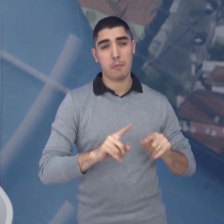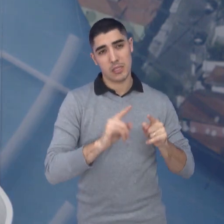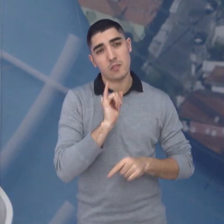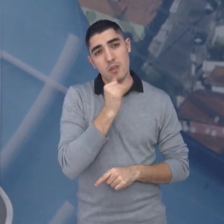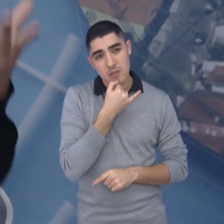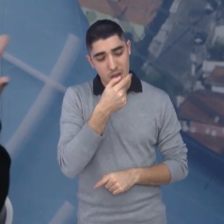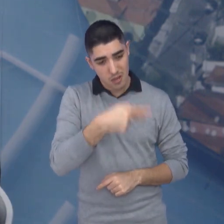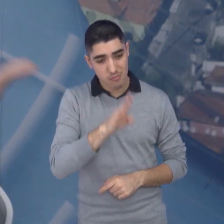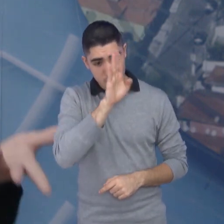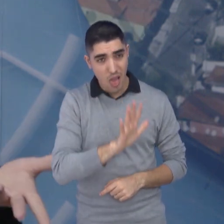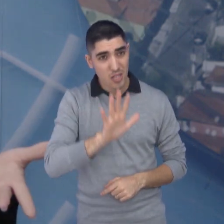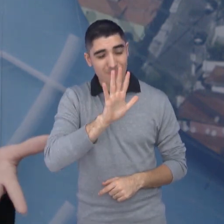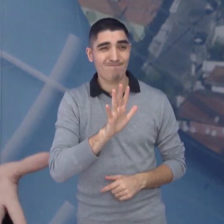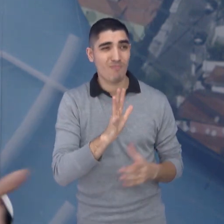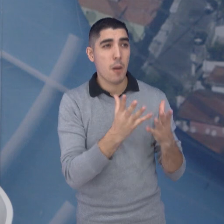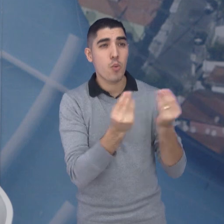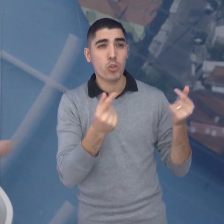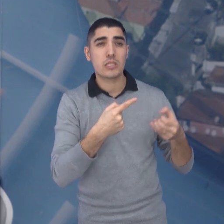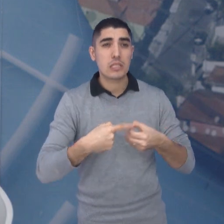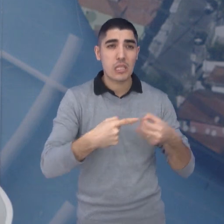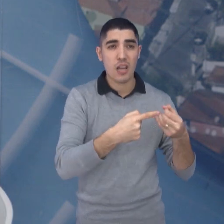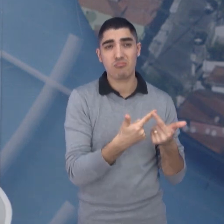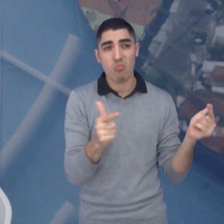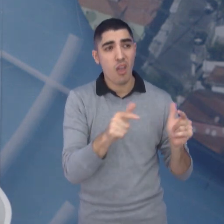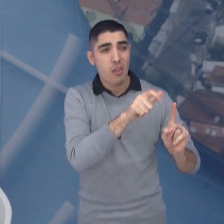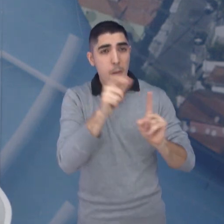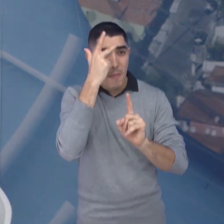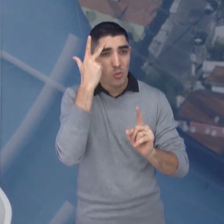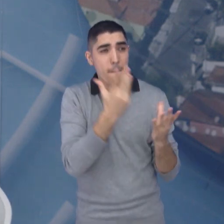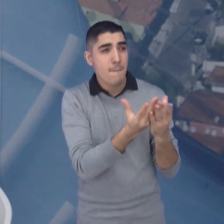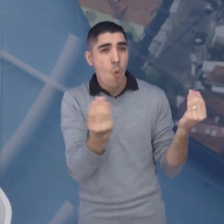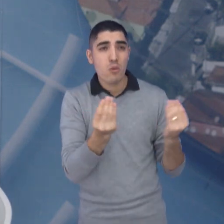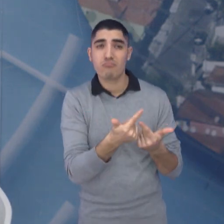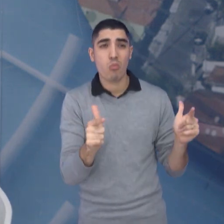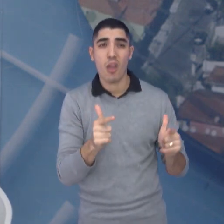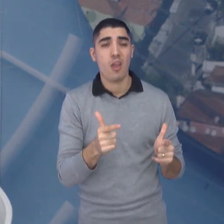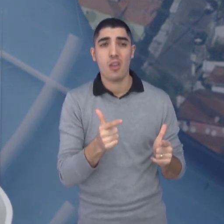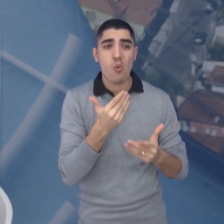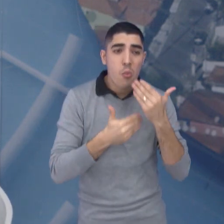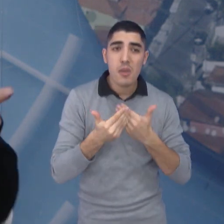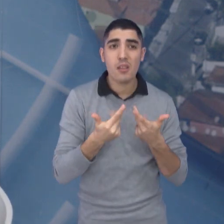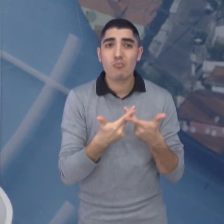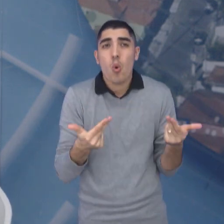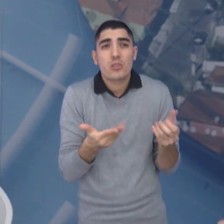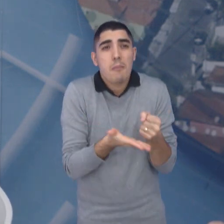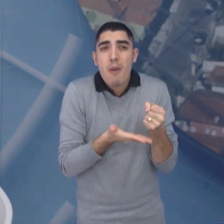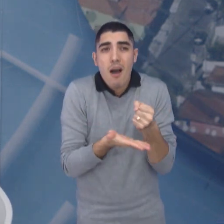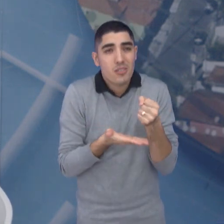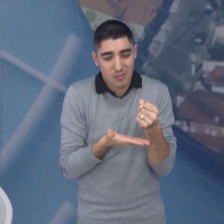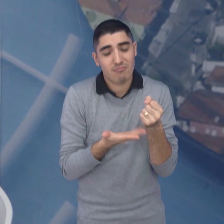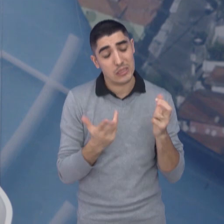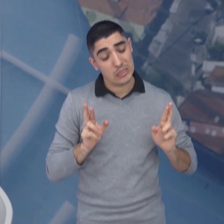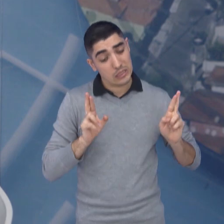realidade no país, muitas vezes na cidade, né? Muitas pessoas não têm essa condição mínima. Então a gente espera que